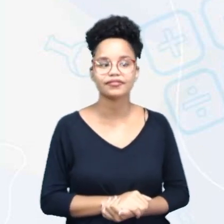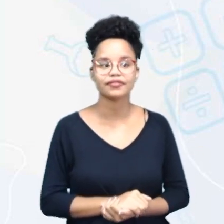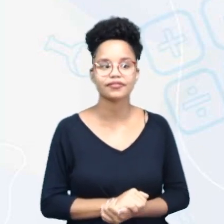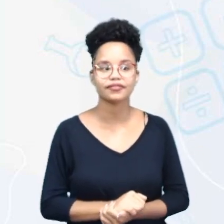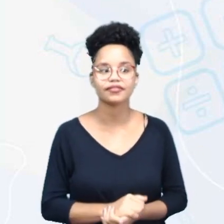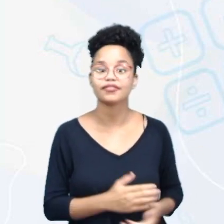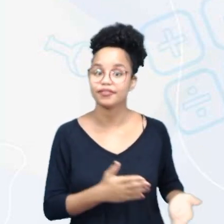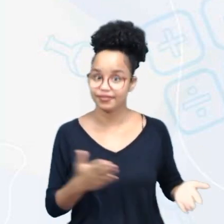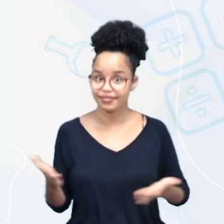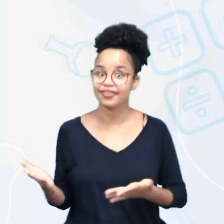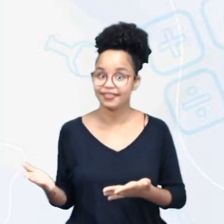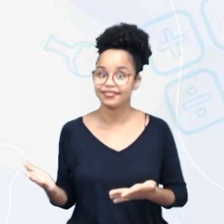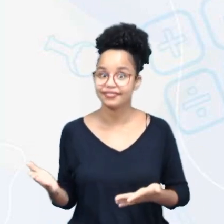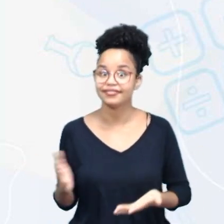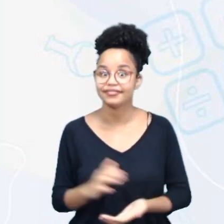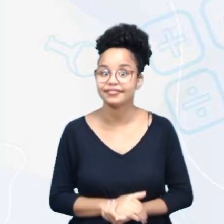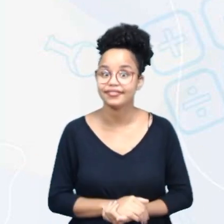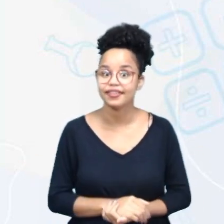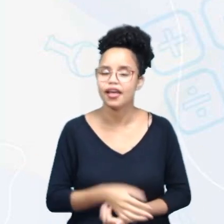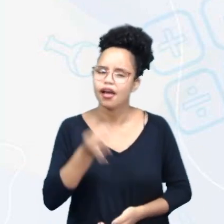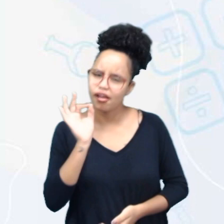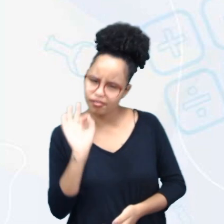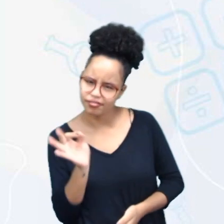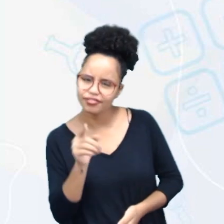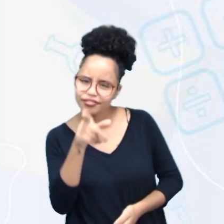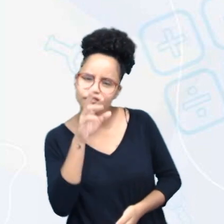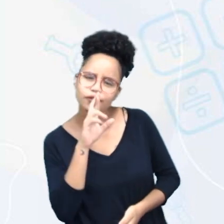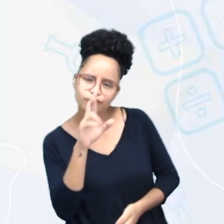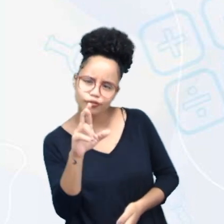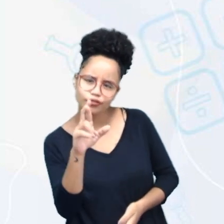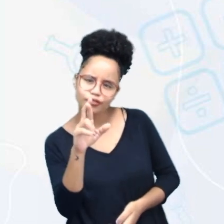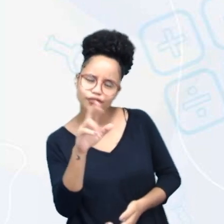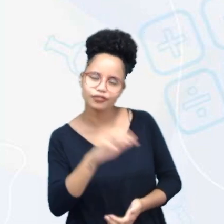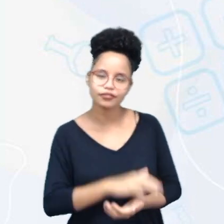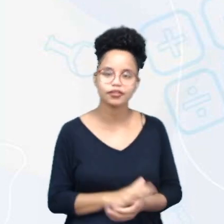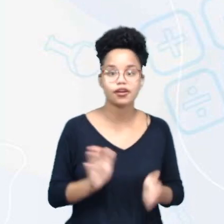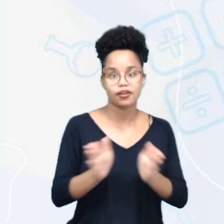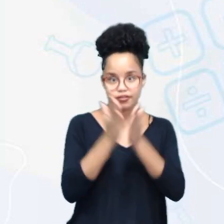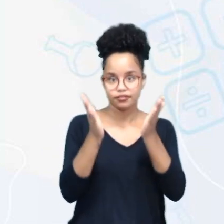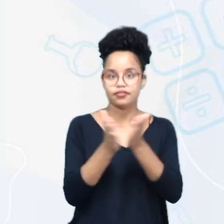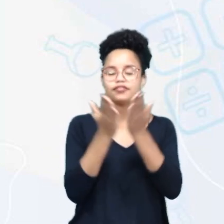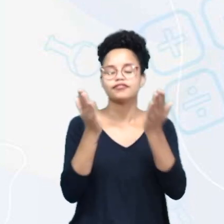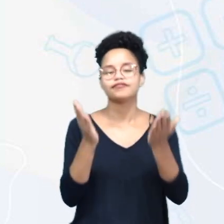Vamos lá, gente. Acertou quem respondeu a palavra cristão.